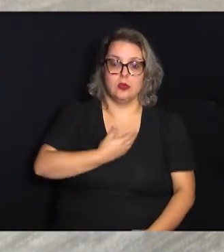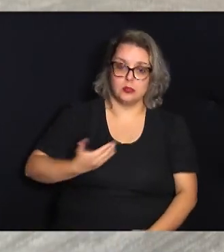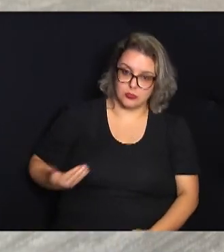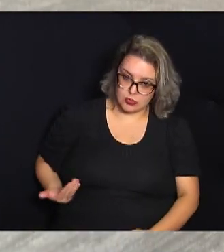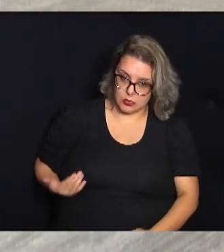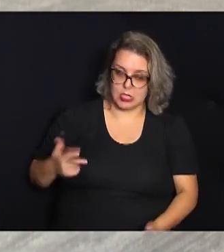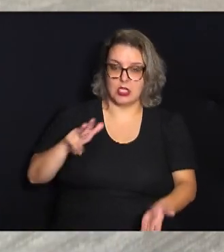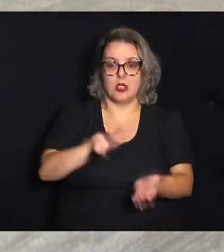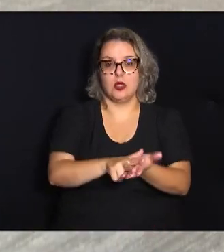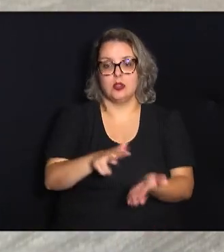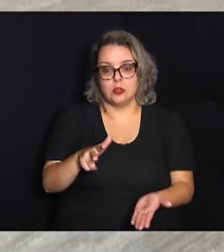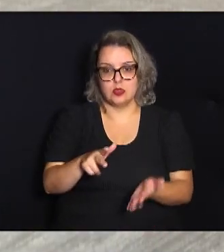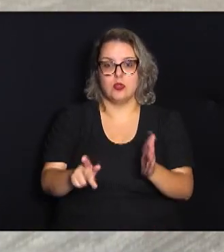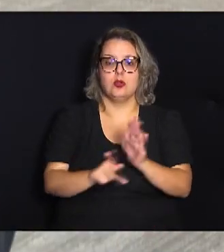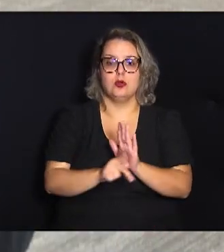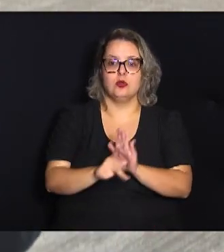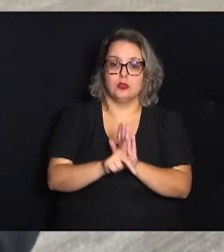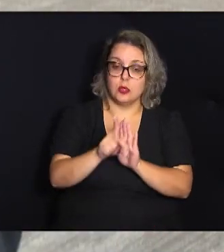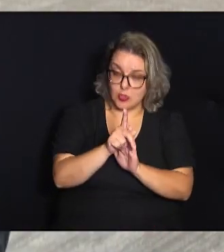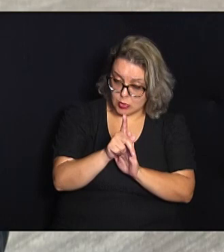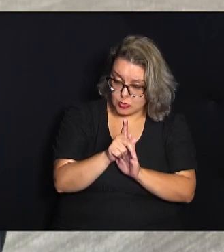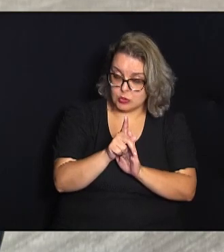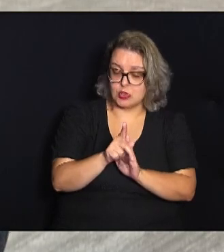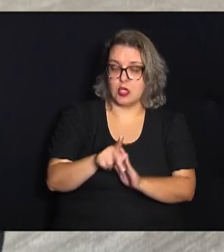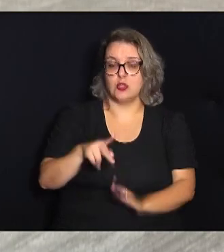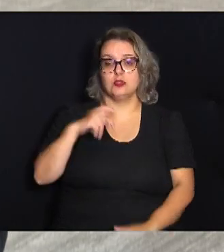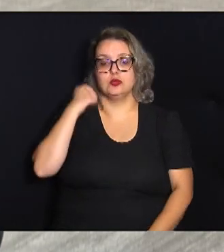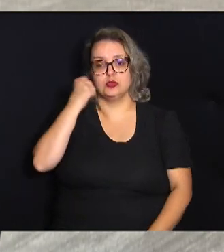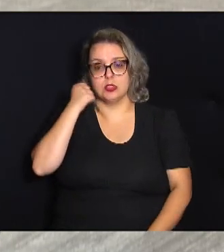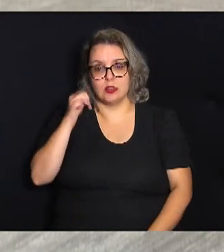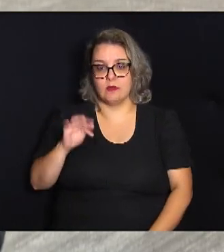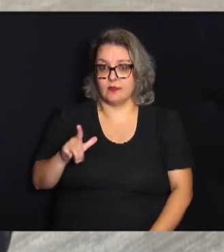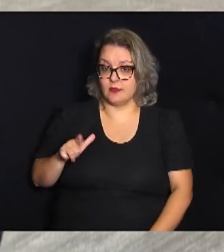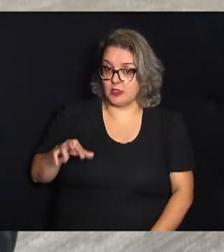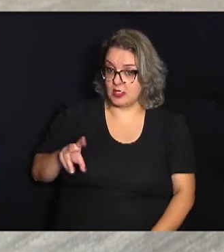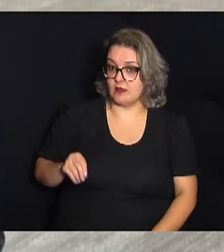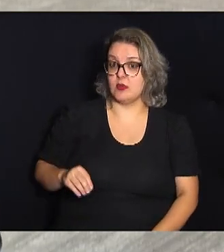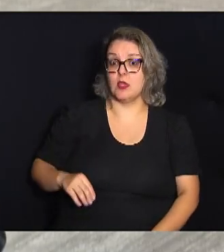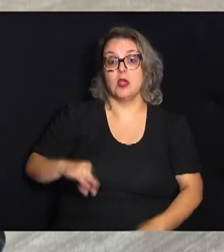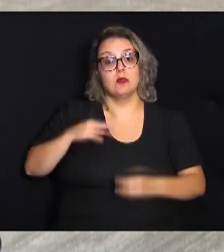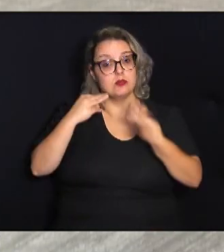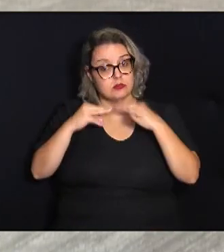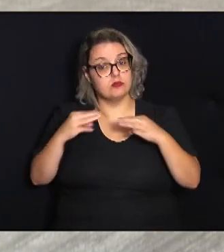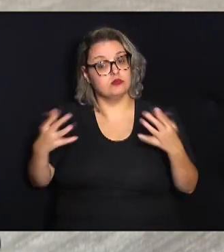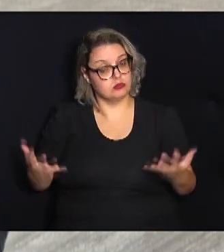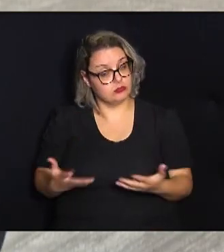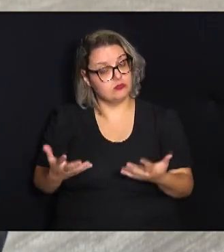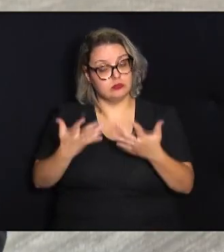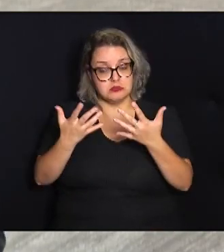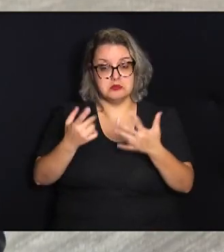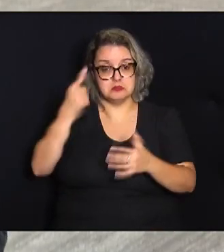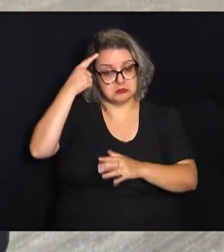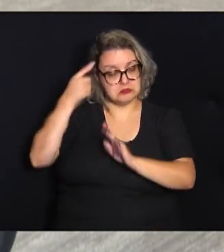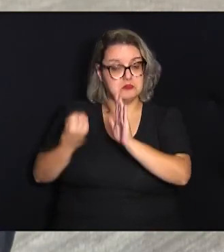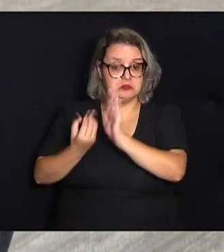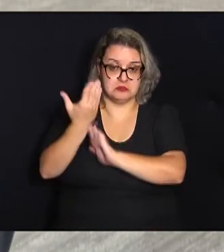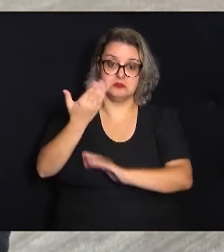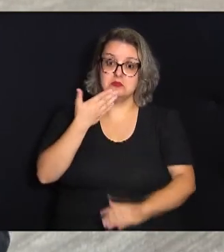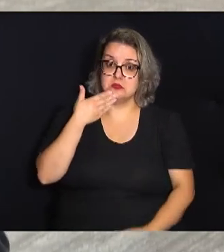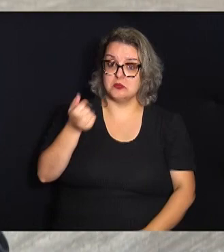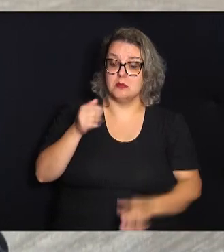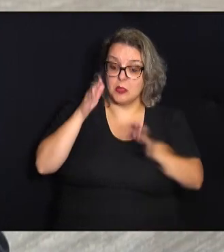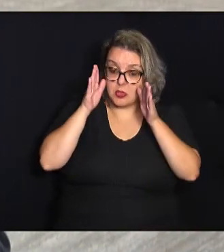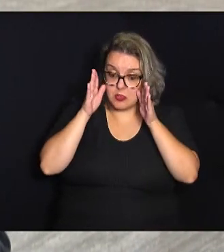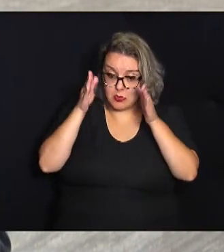que o projeto do senador Flávio Arnes, que acrescenta que a música pode estimular a criatividade, melhorar o